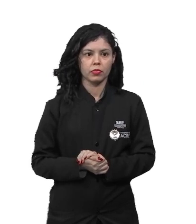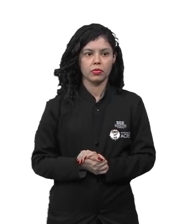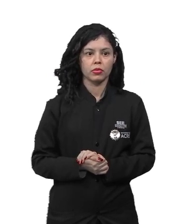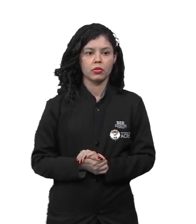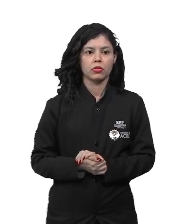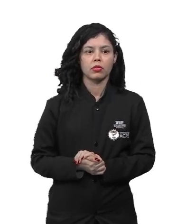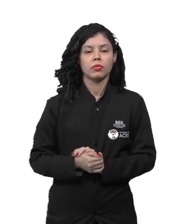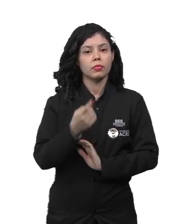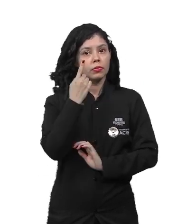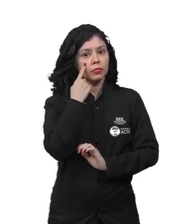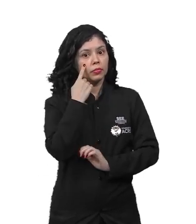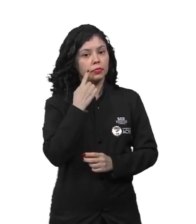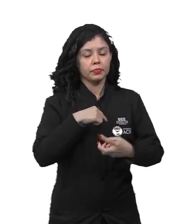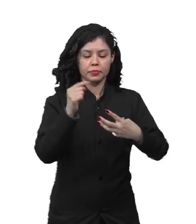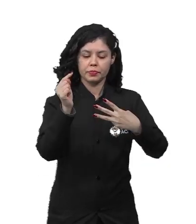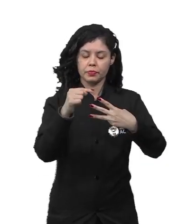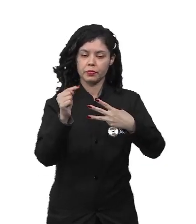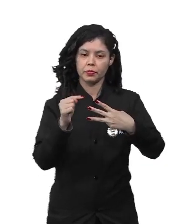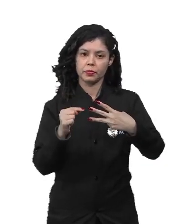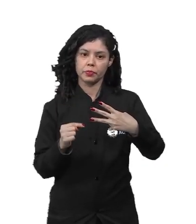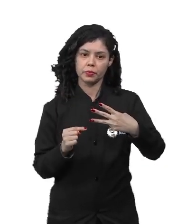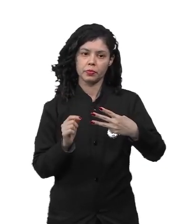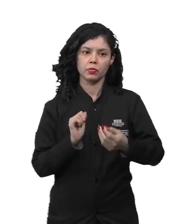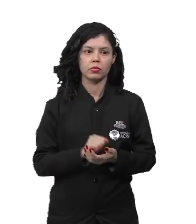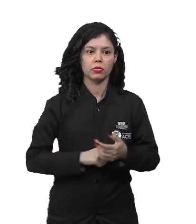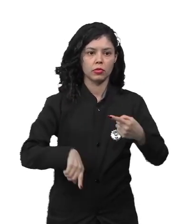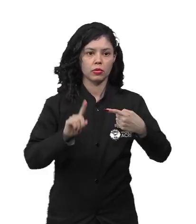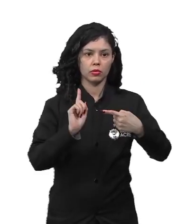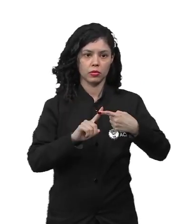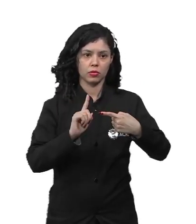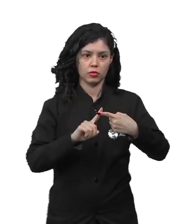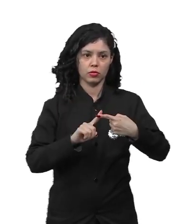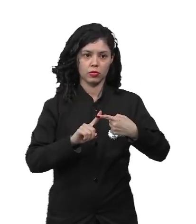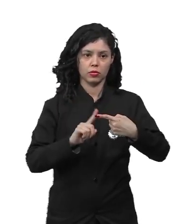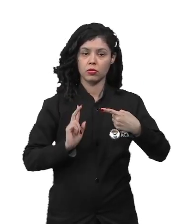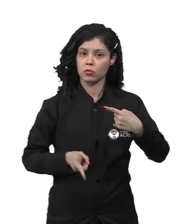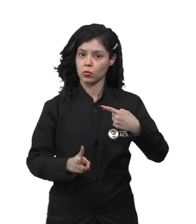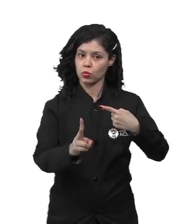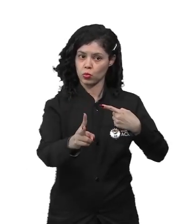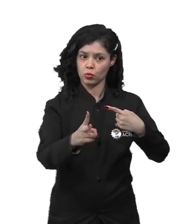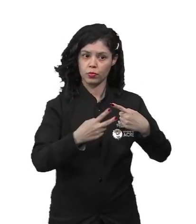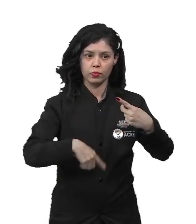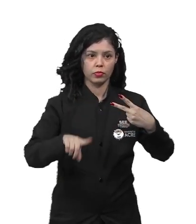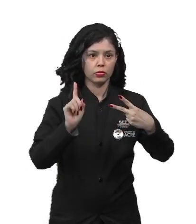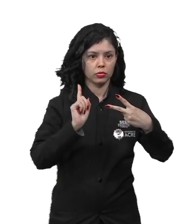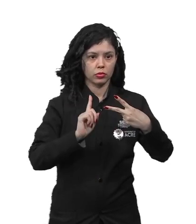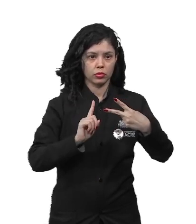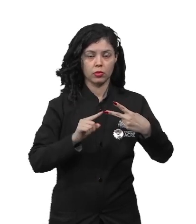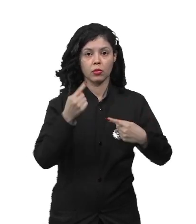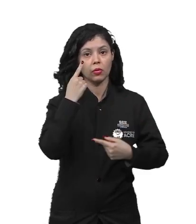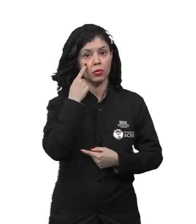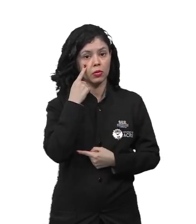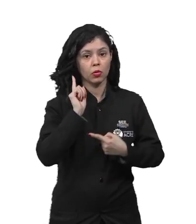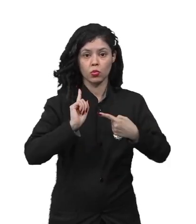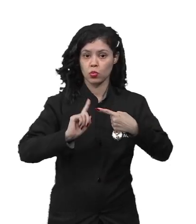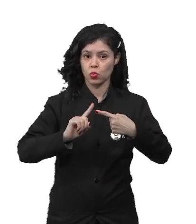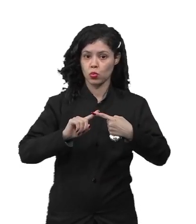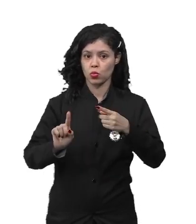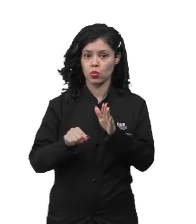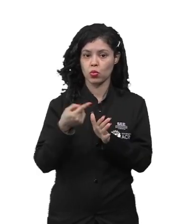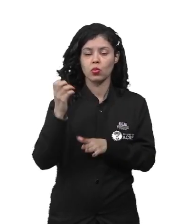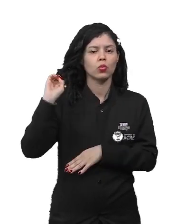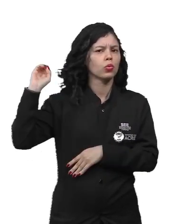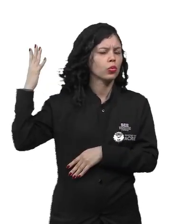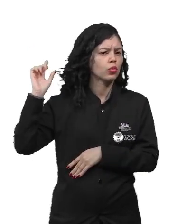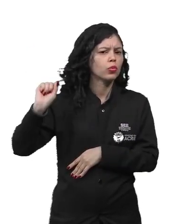Eu vou lhe apresentar 3 tipos, tá? Temos o biodigestor contínuo. Aqui, pessoal, o que acontece nesse tipo